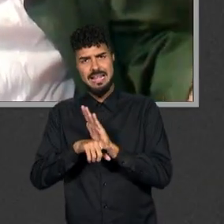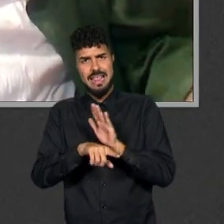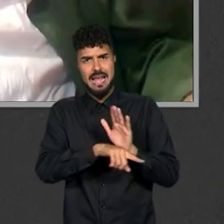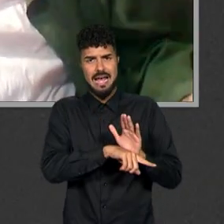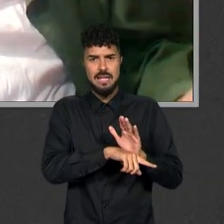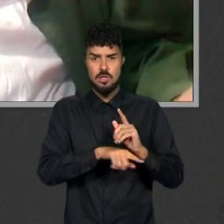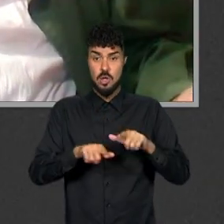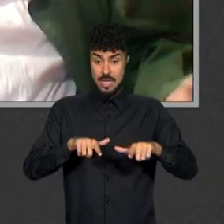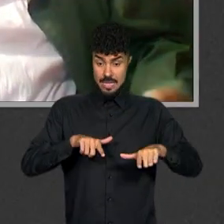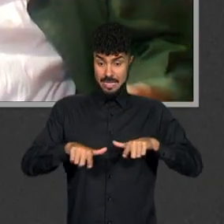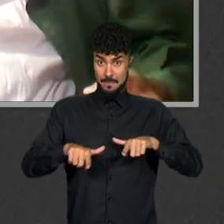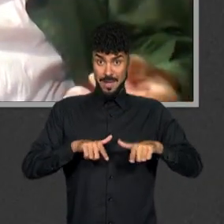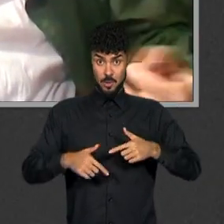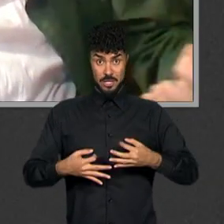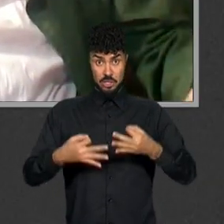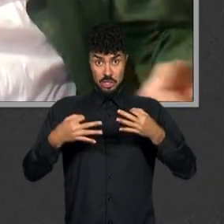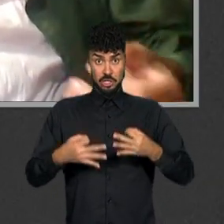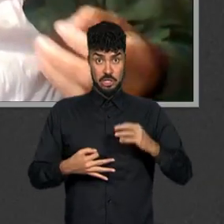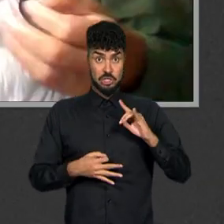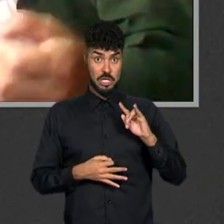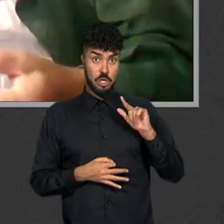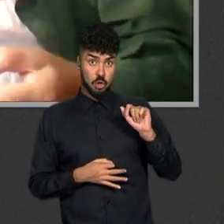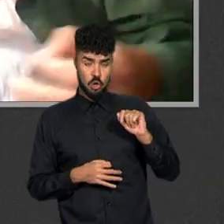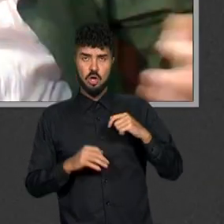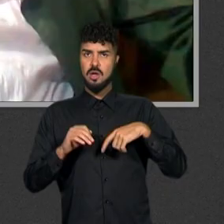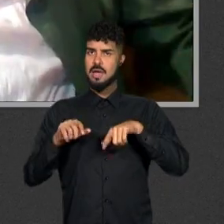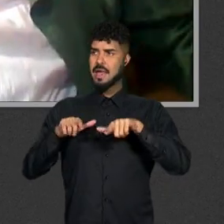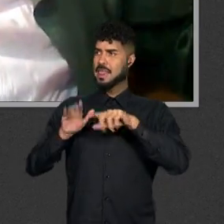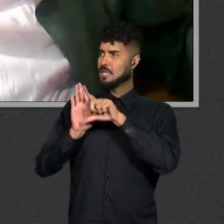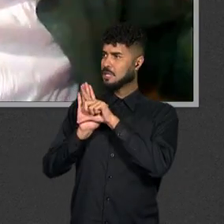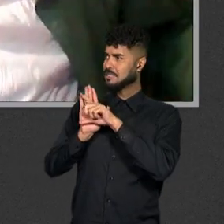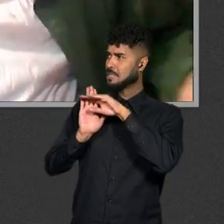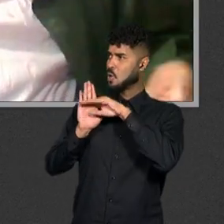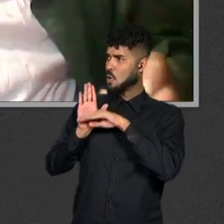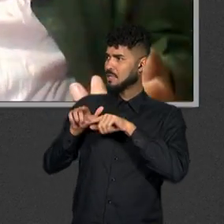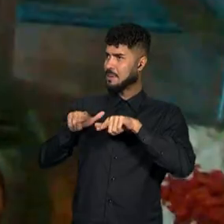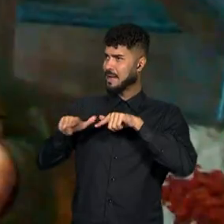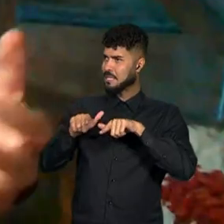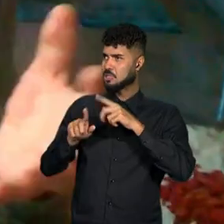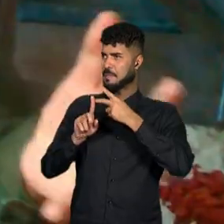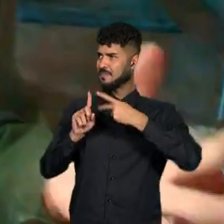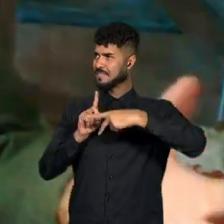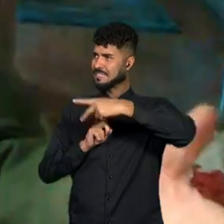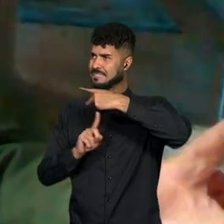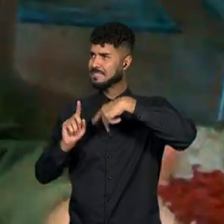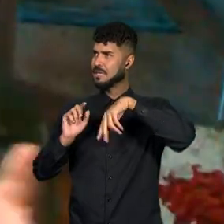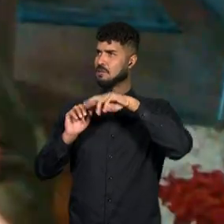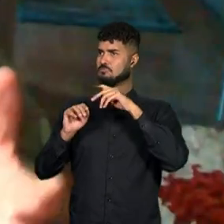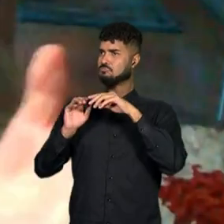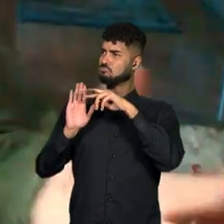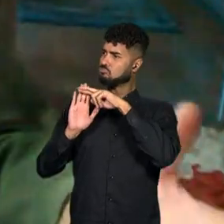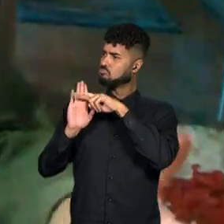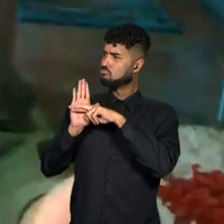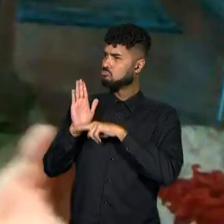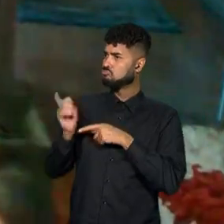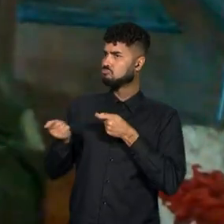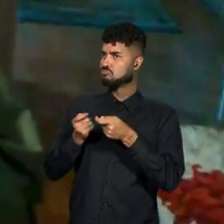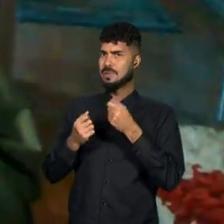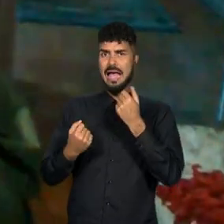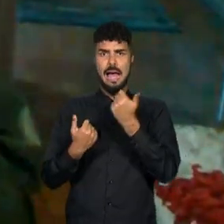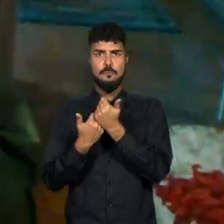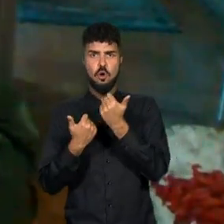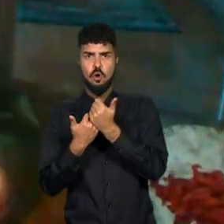trabalho digno e legislação trabalhista regular, previdenciária, apoio às pessoas